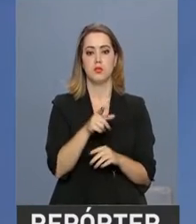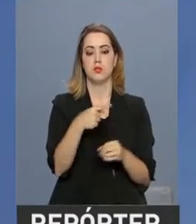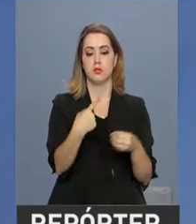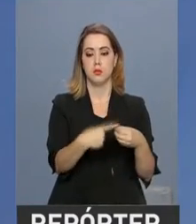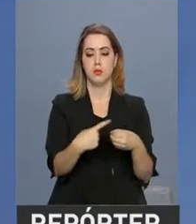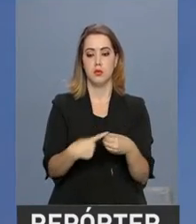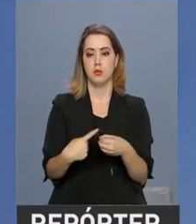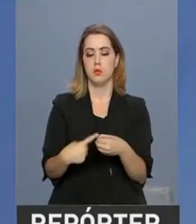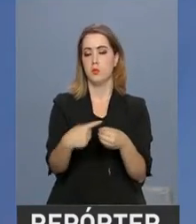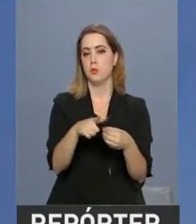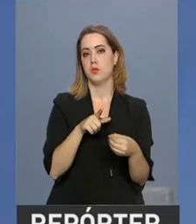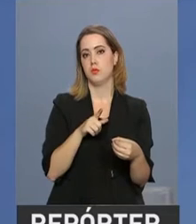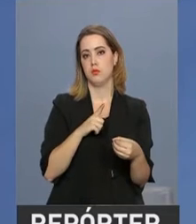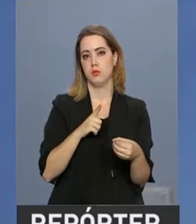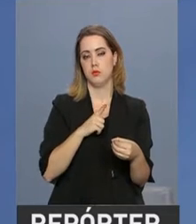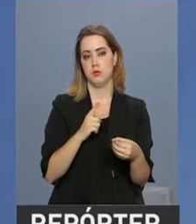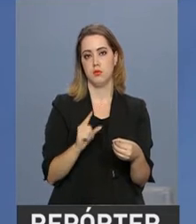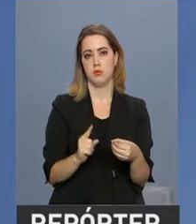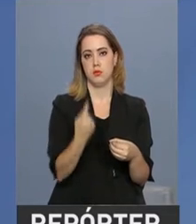pega